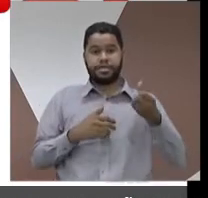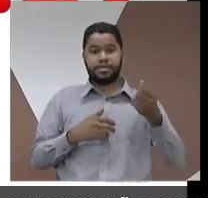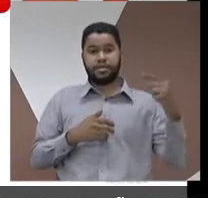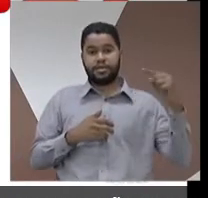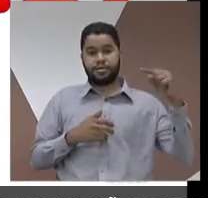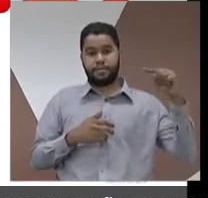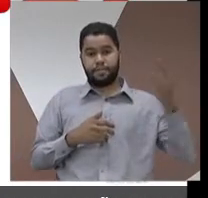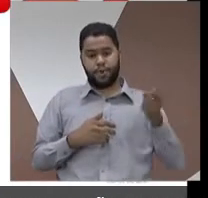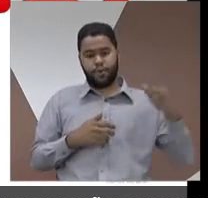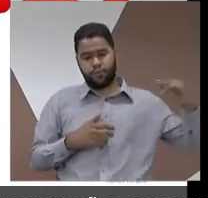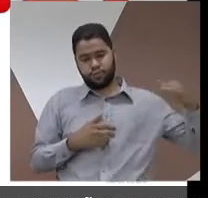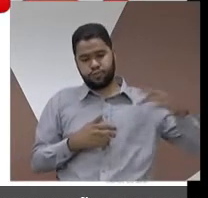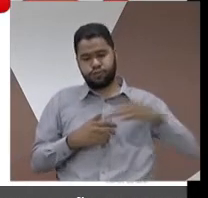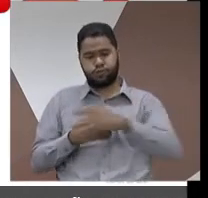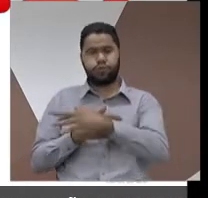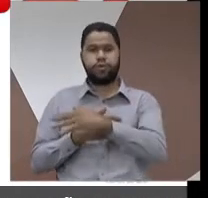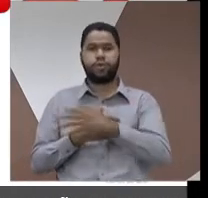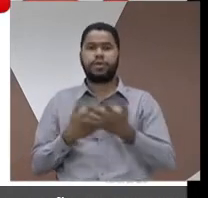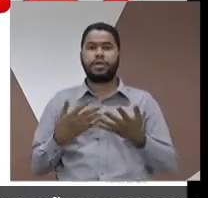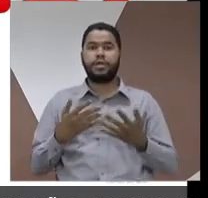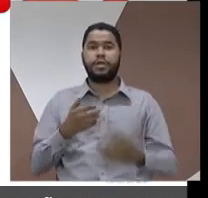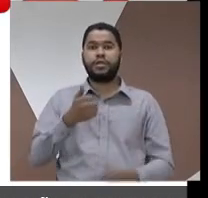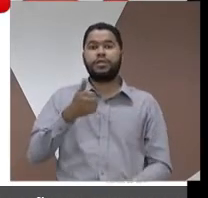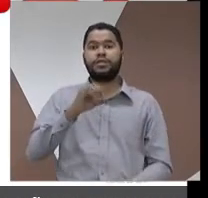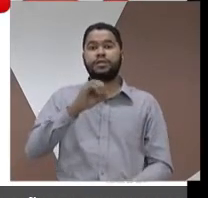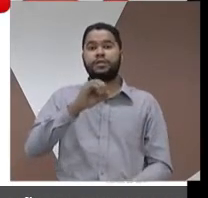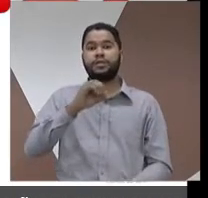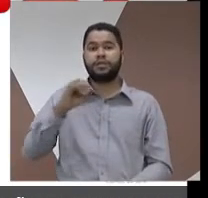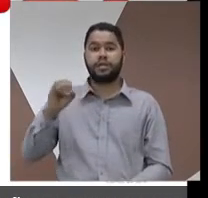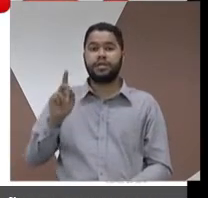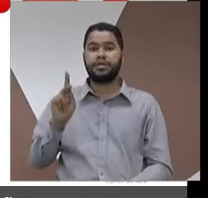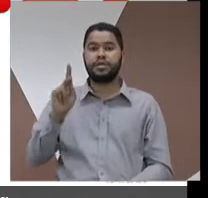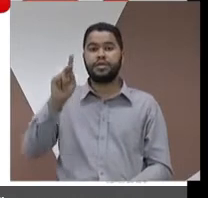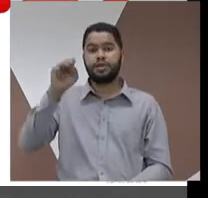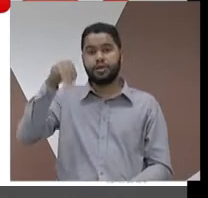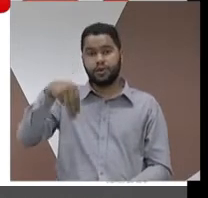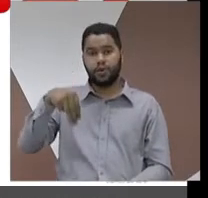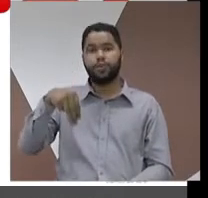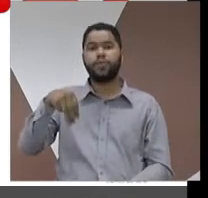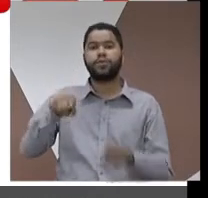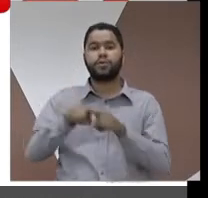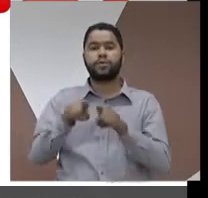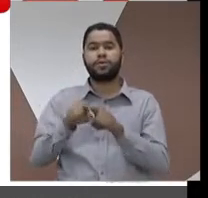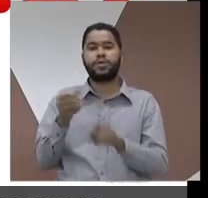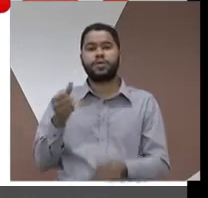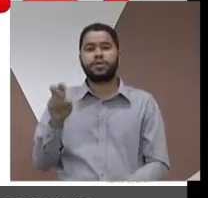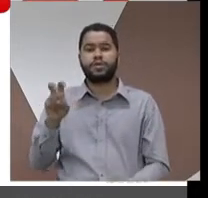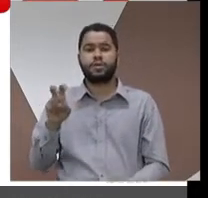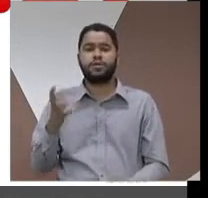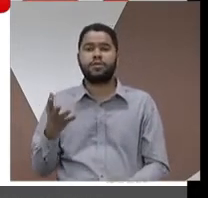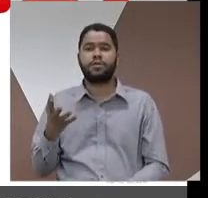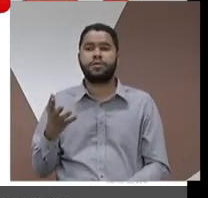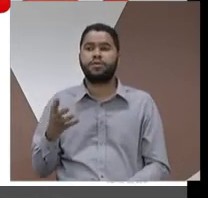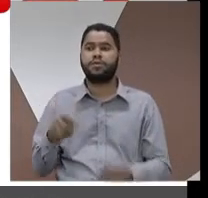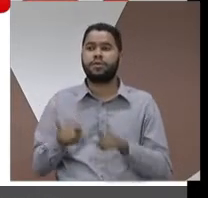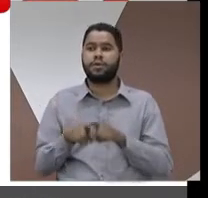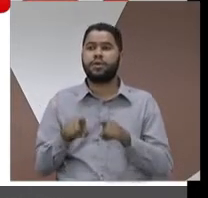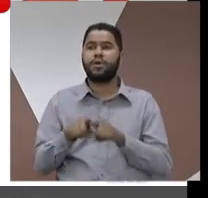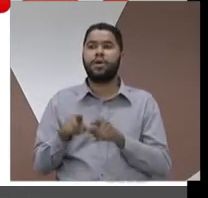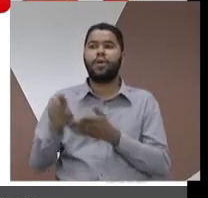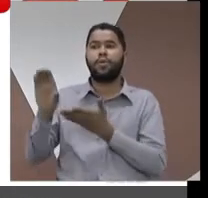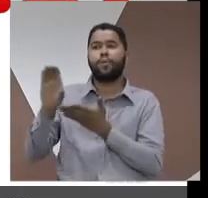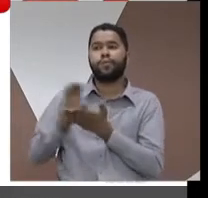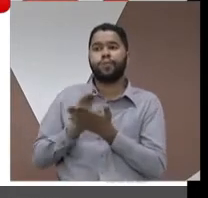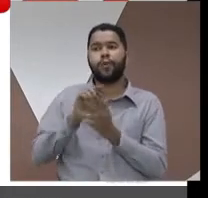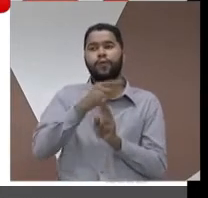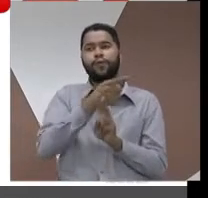rodoanel, 100 km e 65. Recursos da Vale, 3 bilhões.